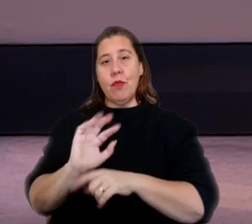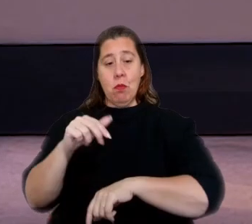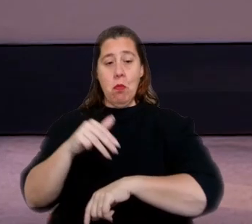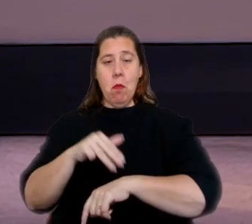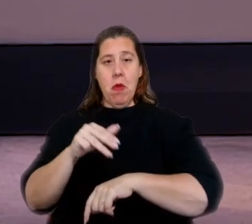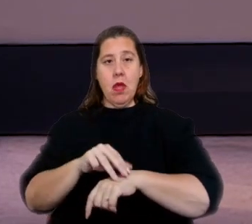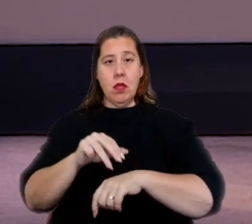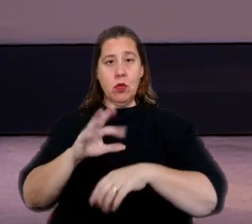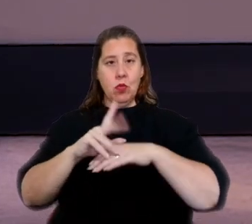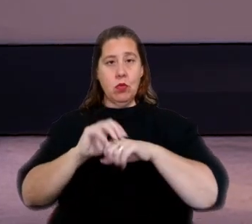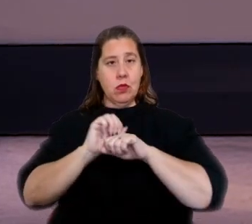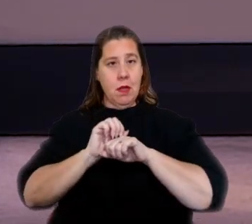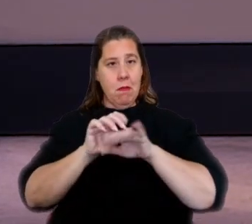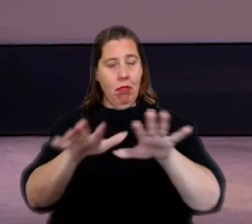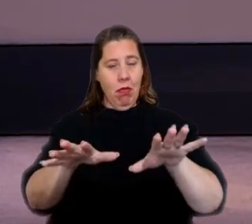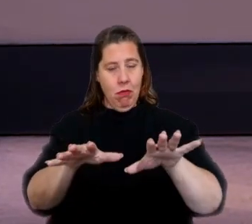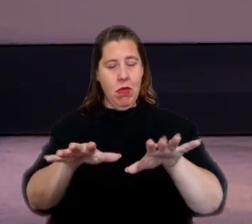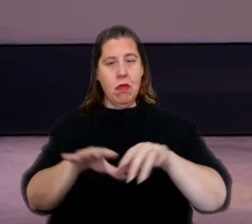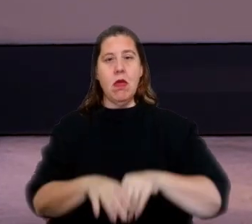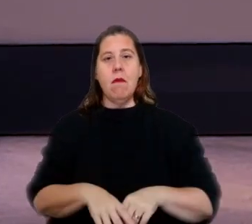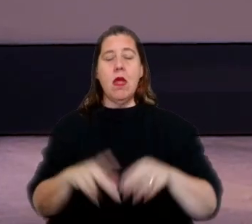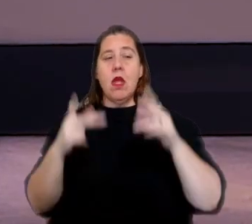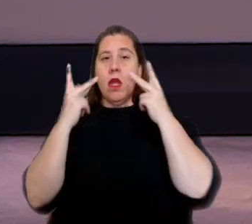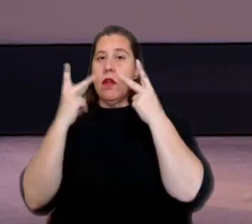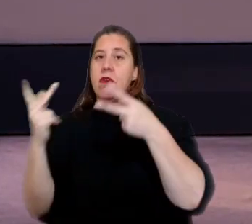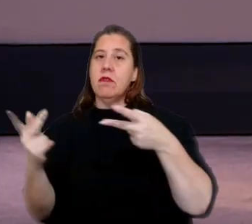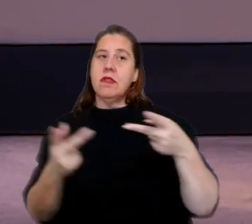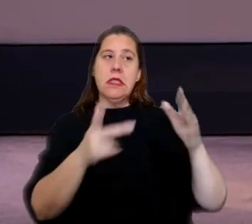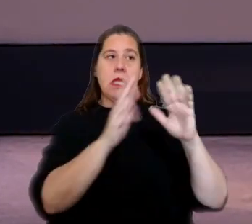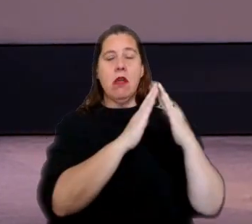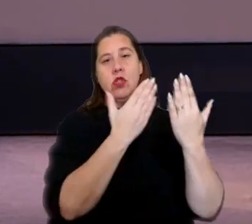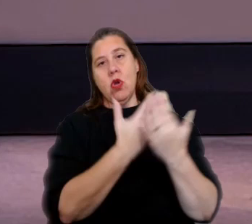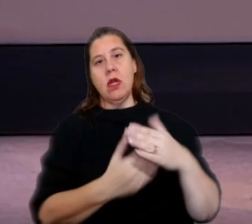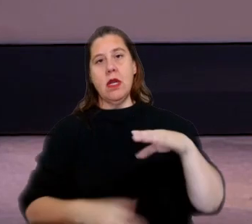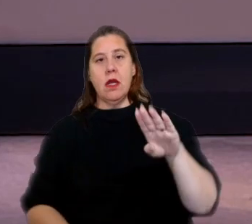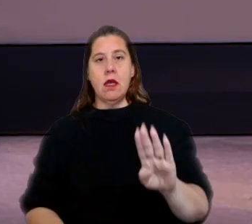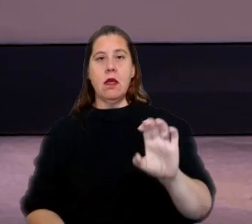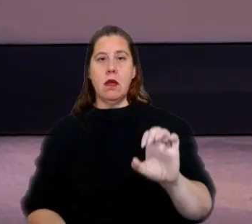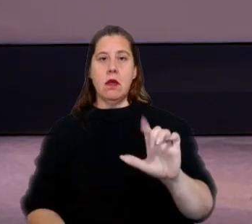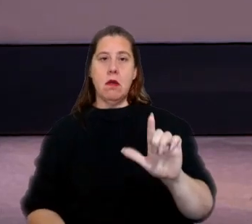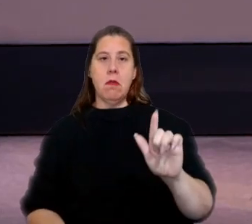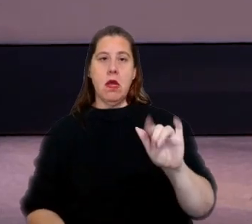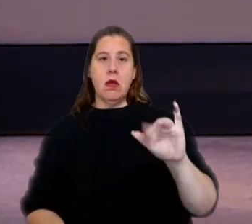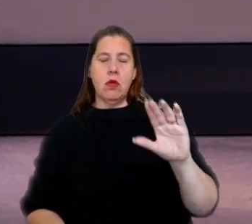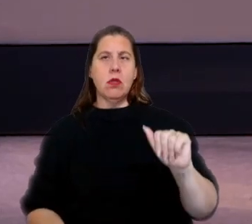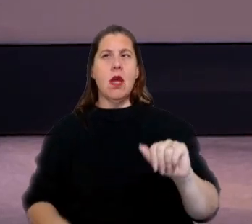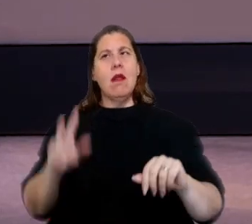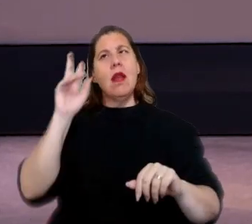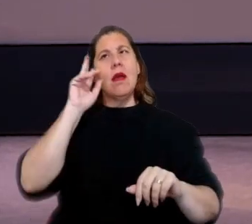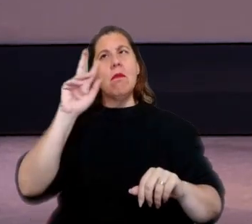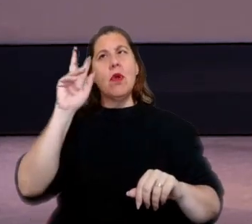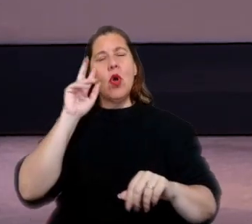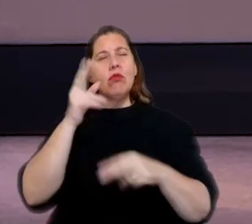introspecção. Ele voltou para a cidadezinha dele na Bélgica, foi visitar a escola onde ele estudou e ali, enfim, foi invadido por